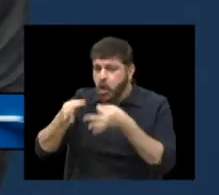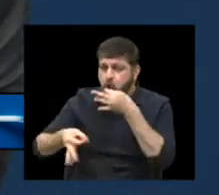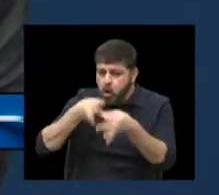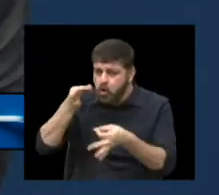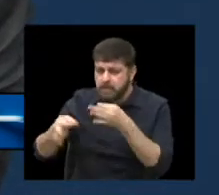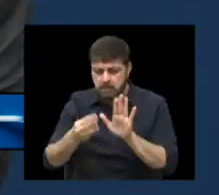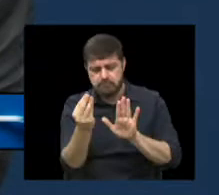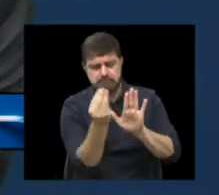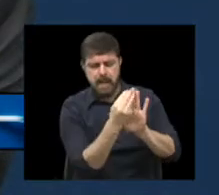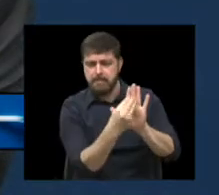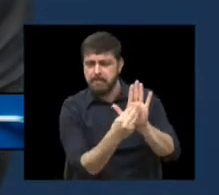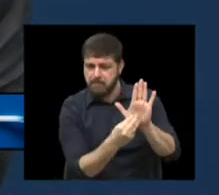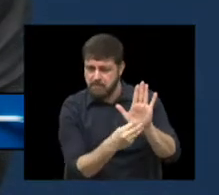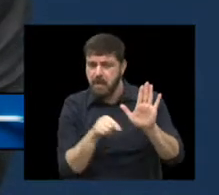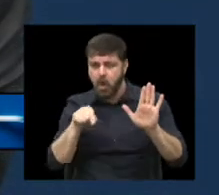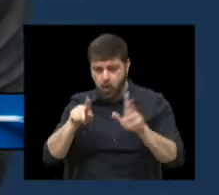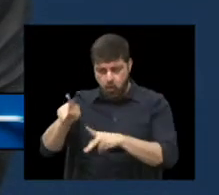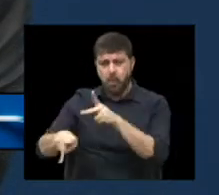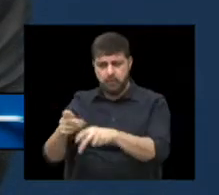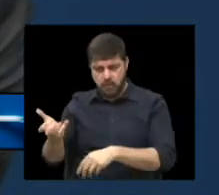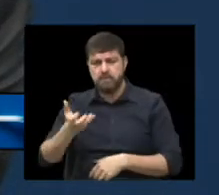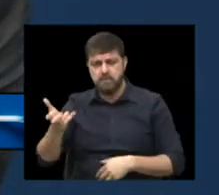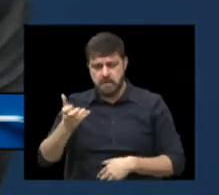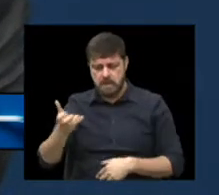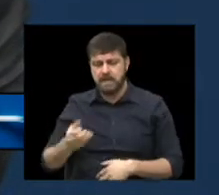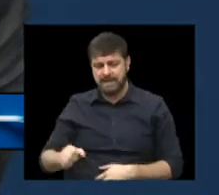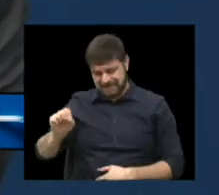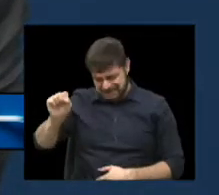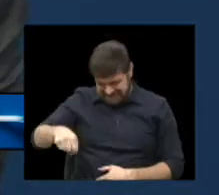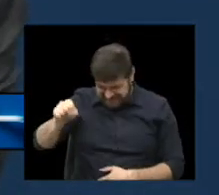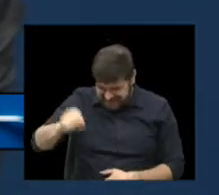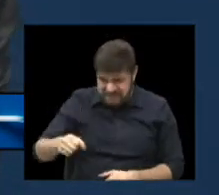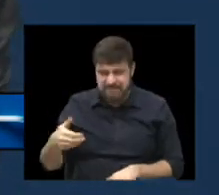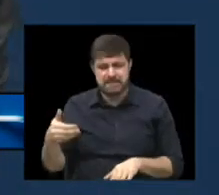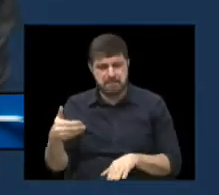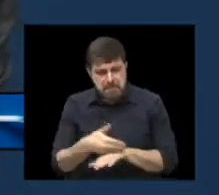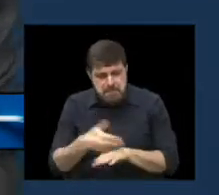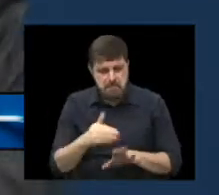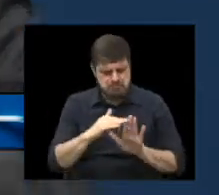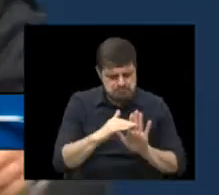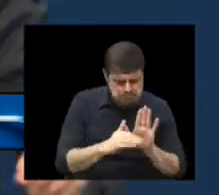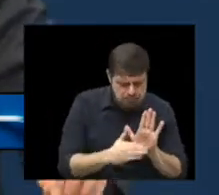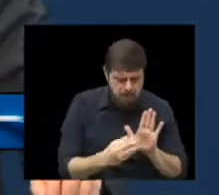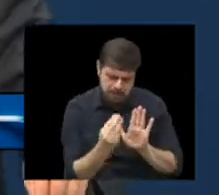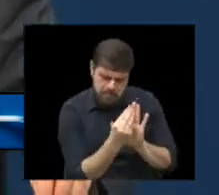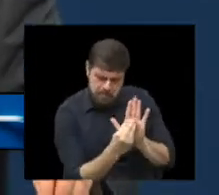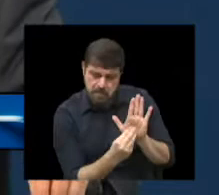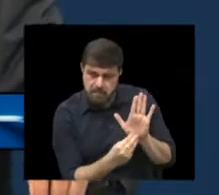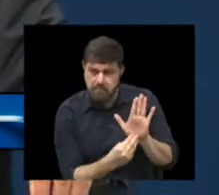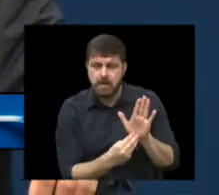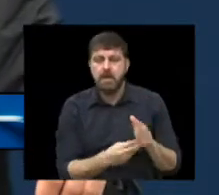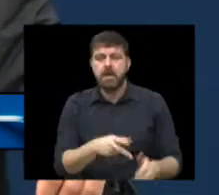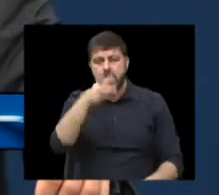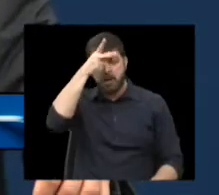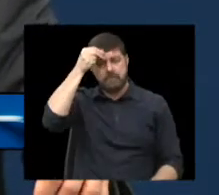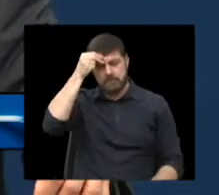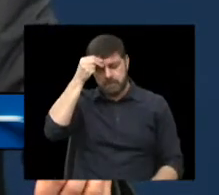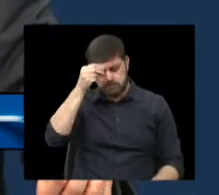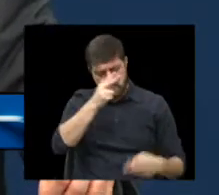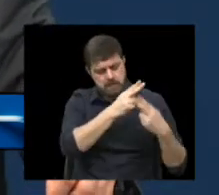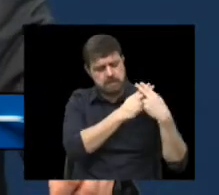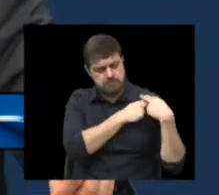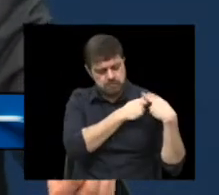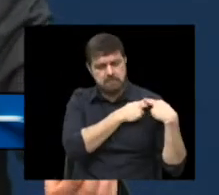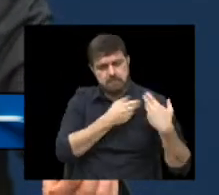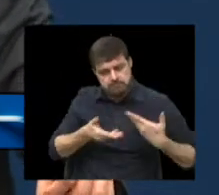Campinas claramente quer participar, quer ter voz, então a Prefeitura tem a obrigação de cumprir essa responsabilidade de